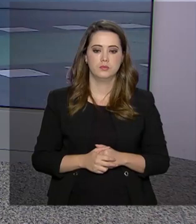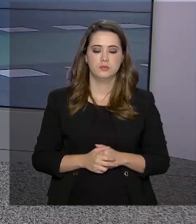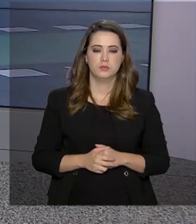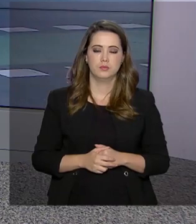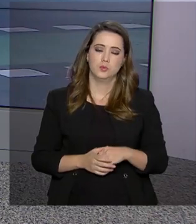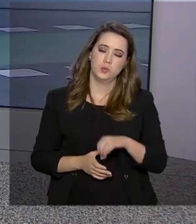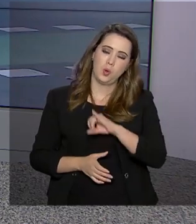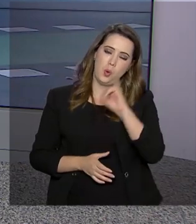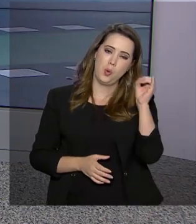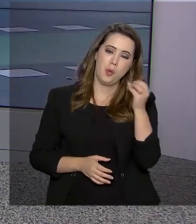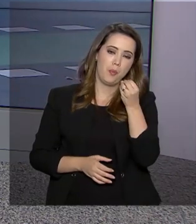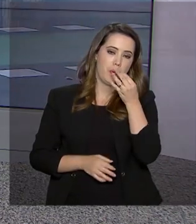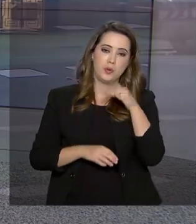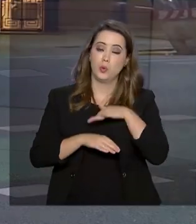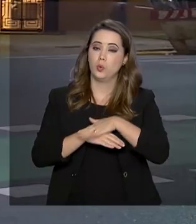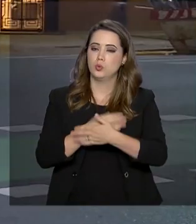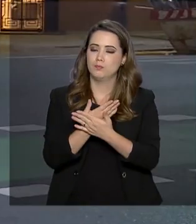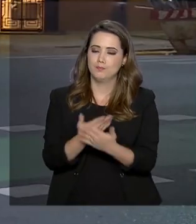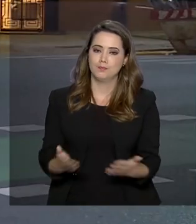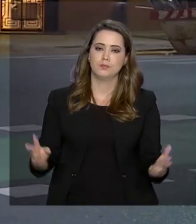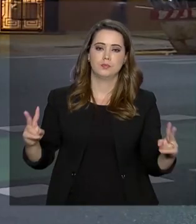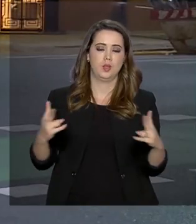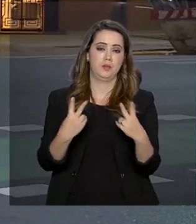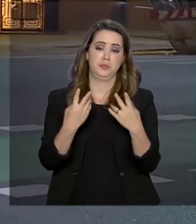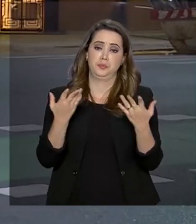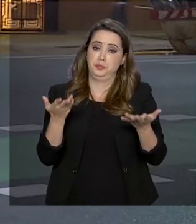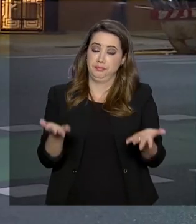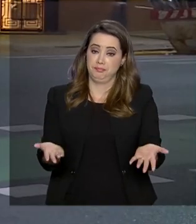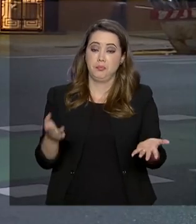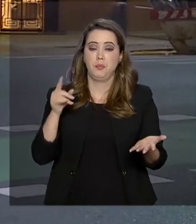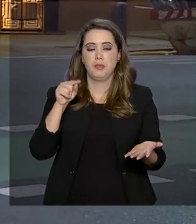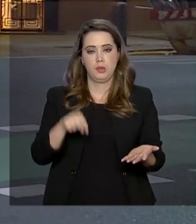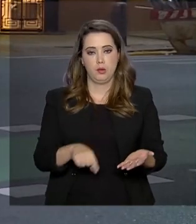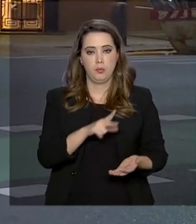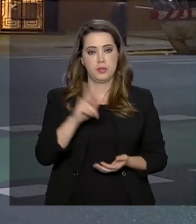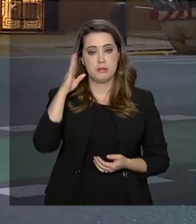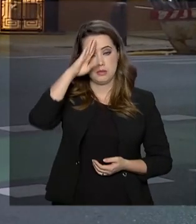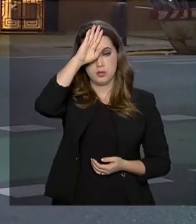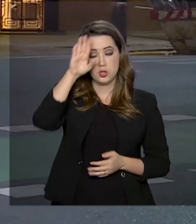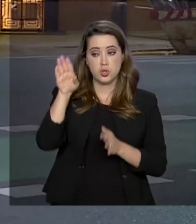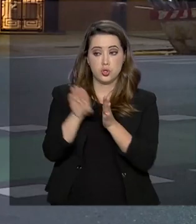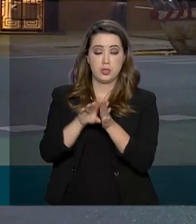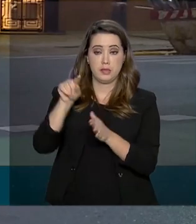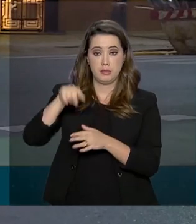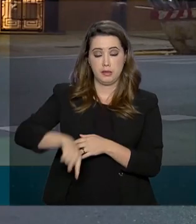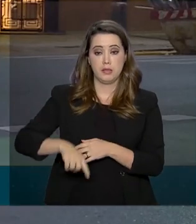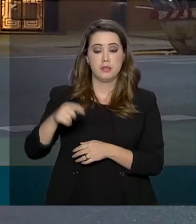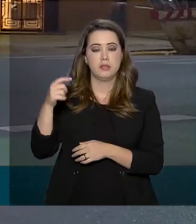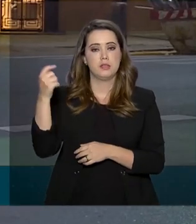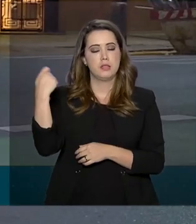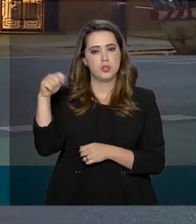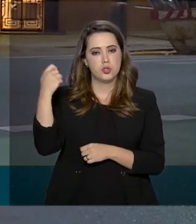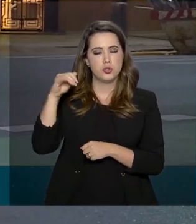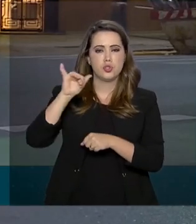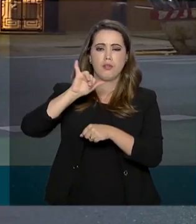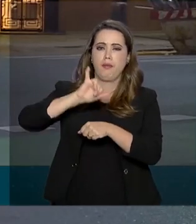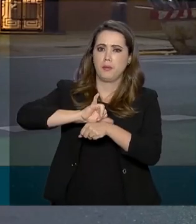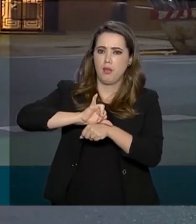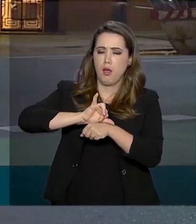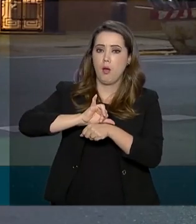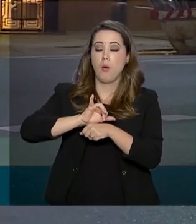garante roberto noite a todos que nos acompanham o presidente em um emocionado chega aqui em buenos aires capital da argentina